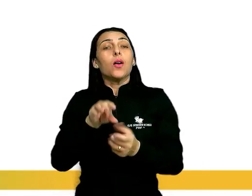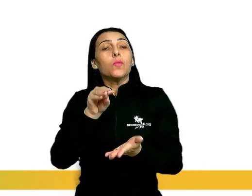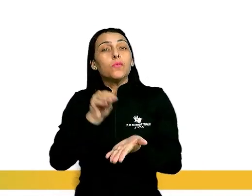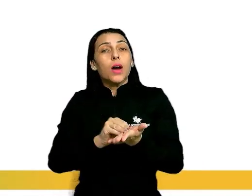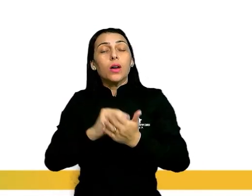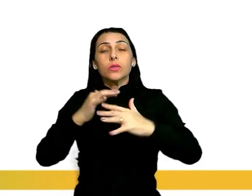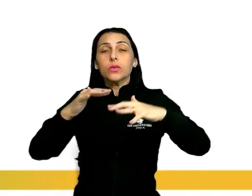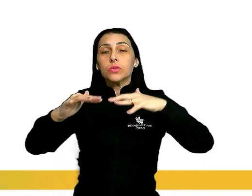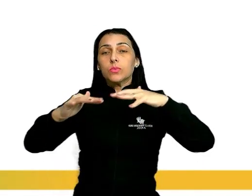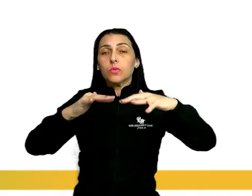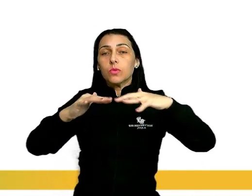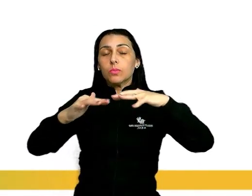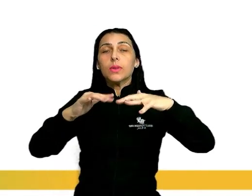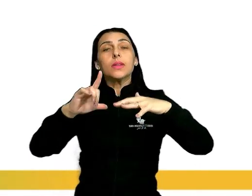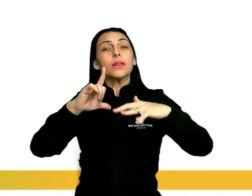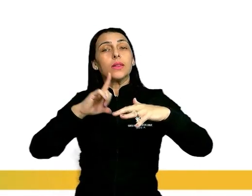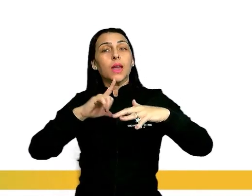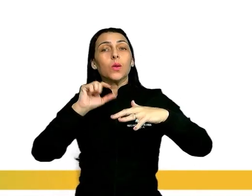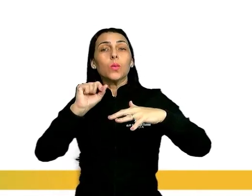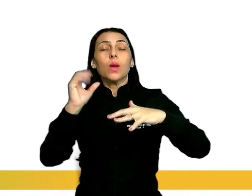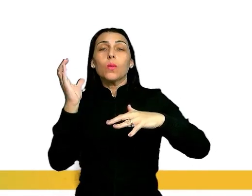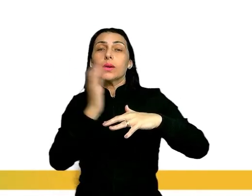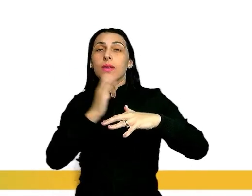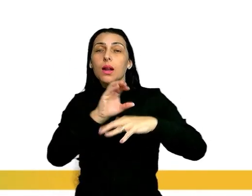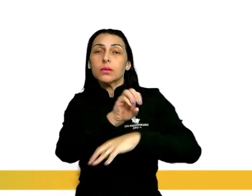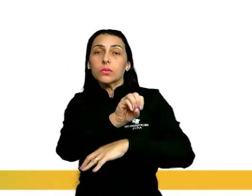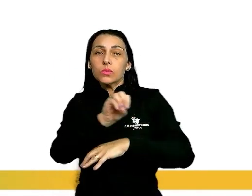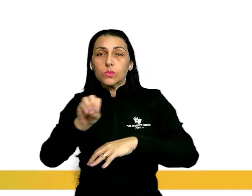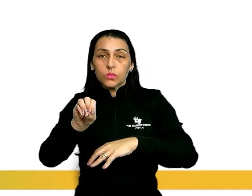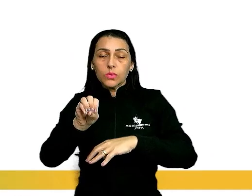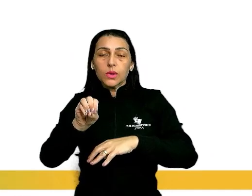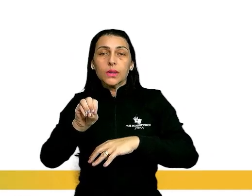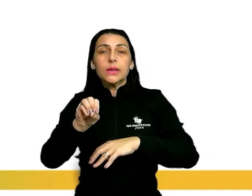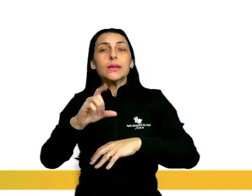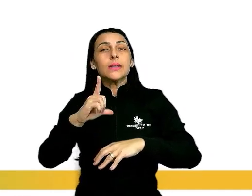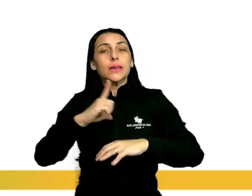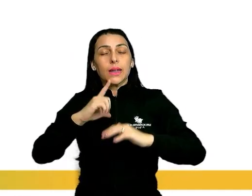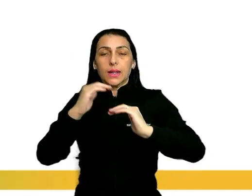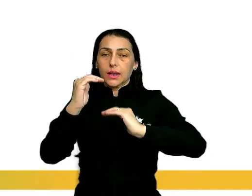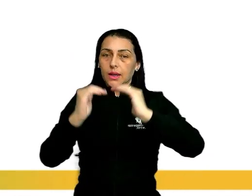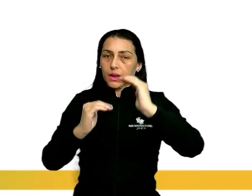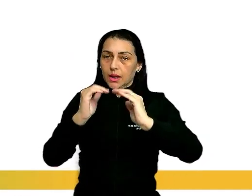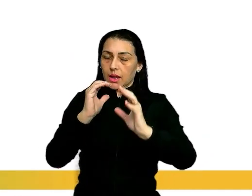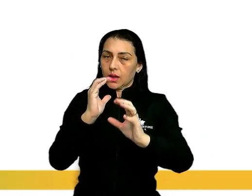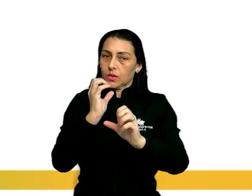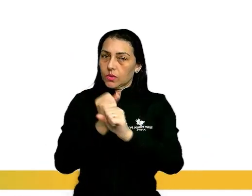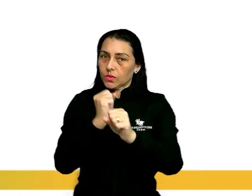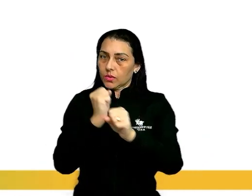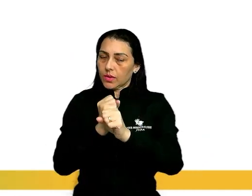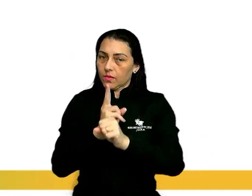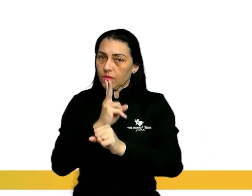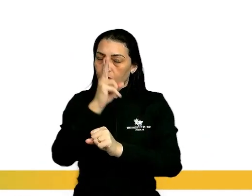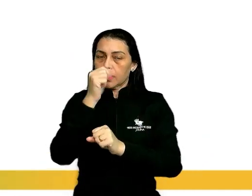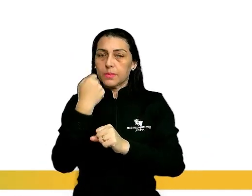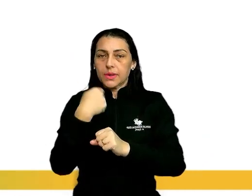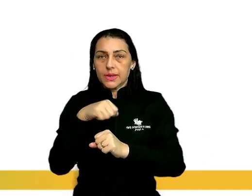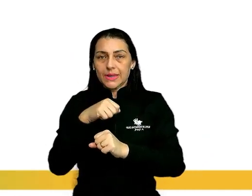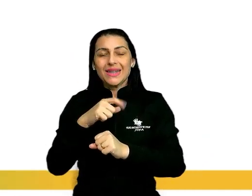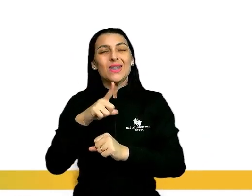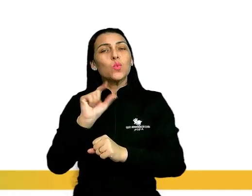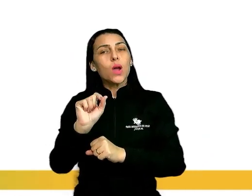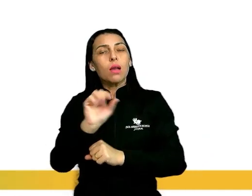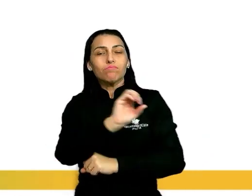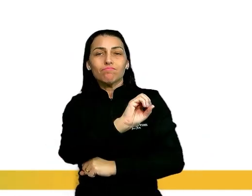movimento dos corpos vai gerar então uma aceleração nula pois quando há equilíbrio a soma vetorial das forças tem que ser